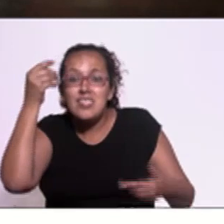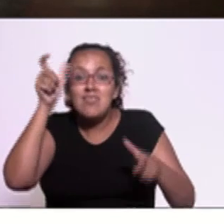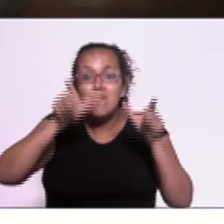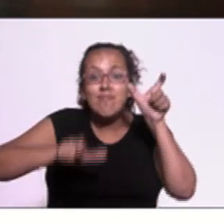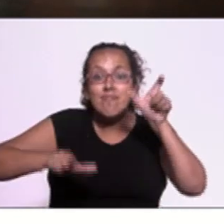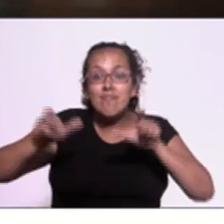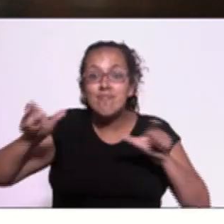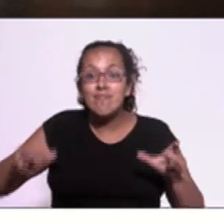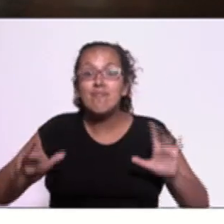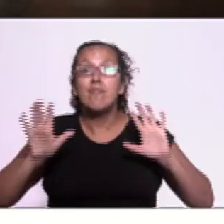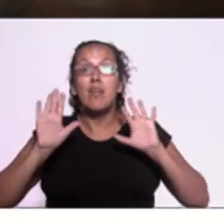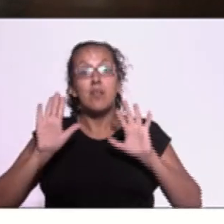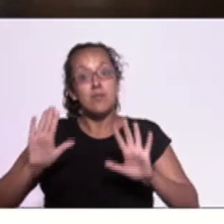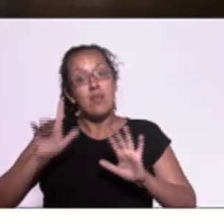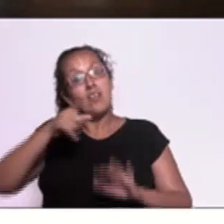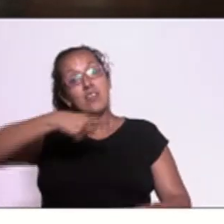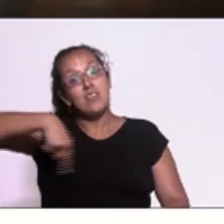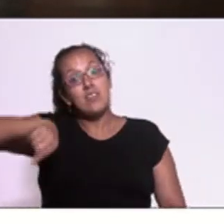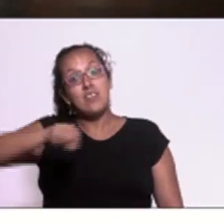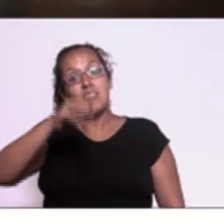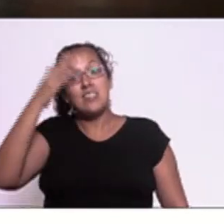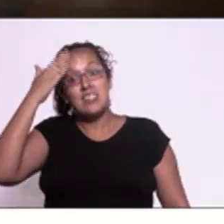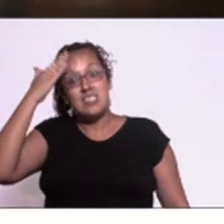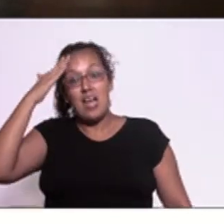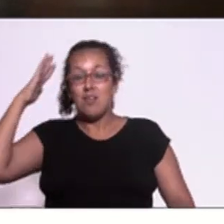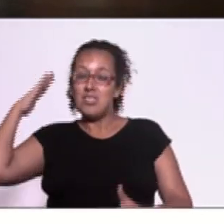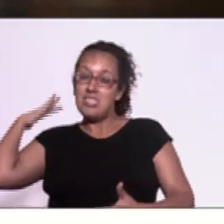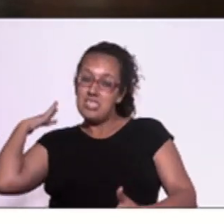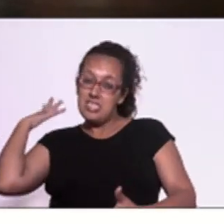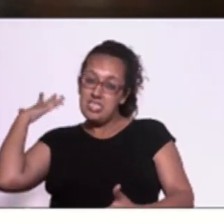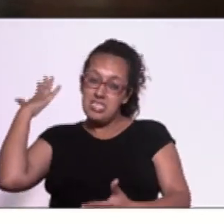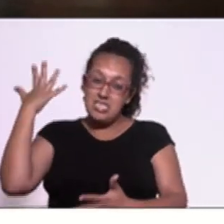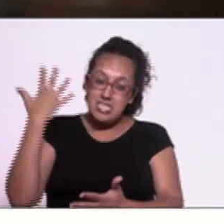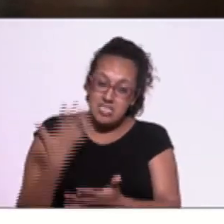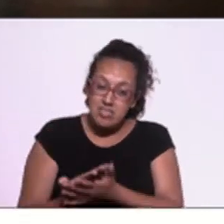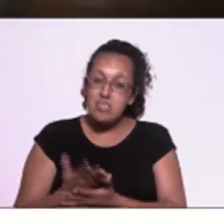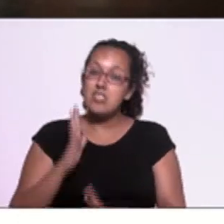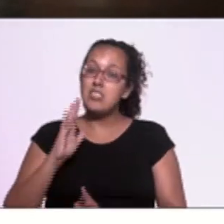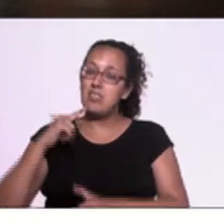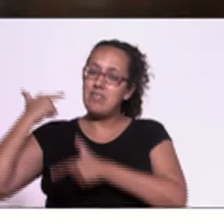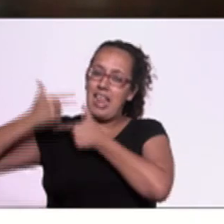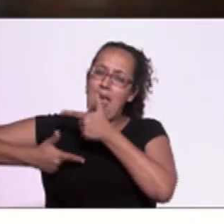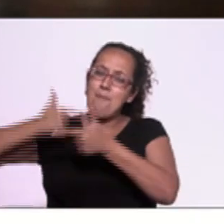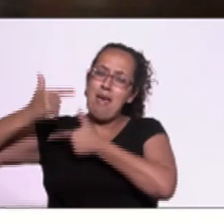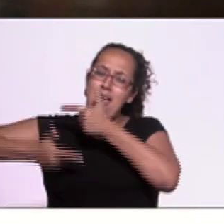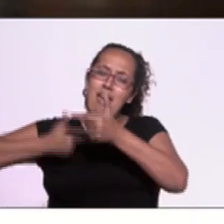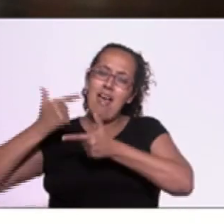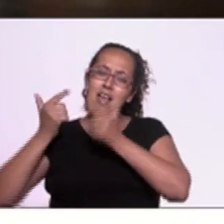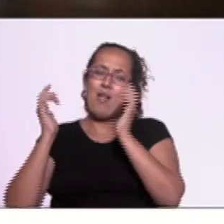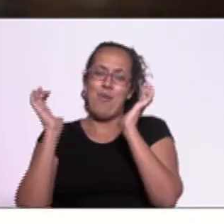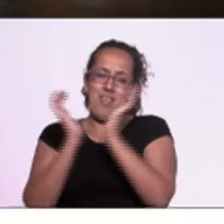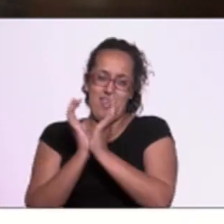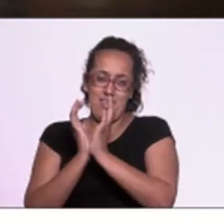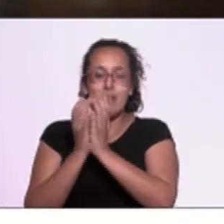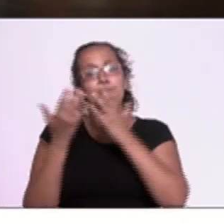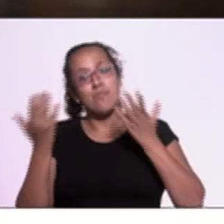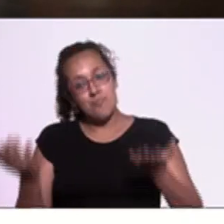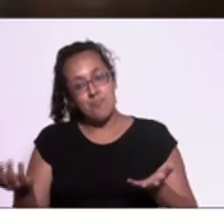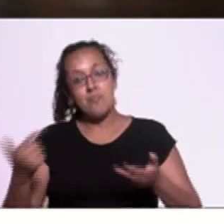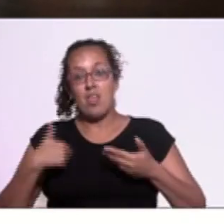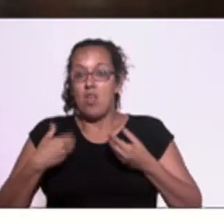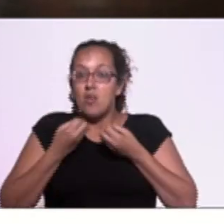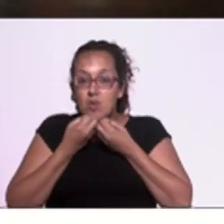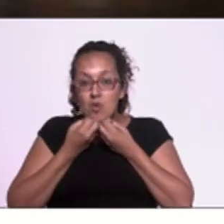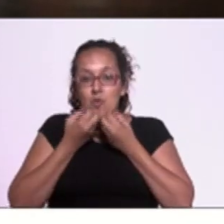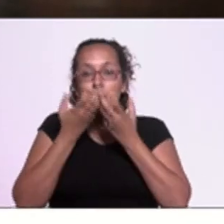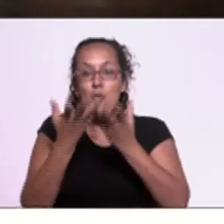pois, como os senhores podem ver, só chegamos até aqui porque foi um trabalho de uma grande equipe. E é com vocês que eu compartilho